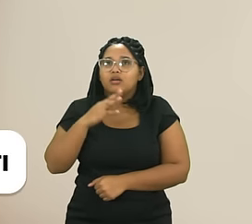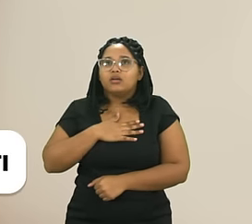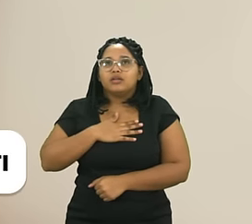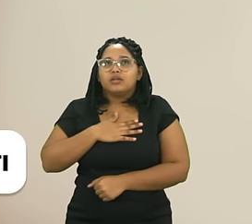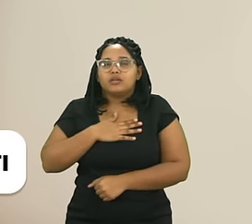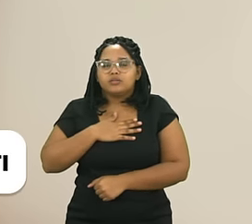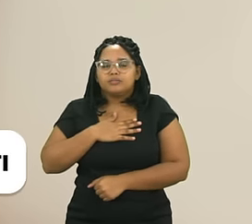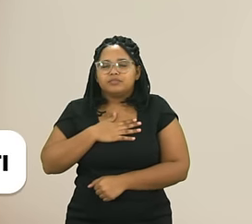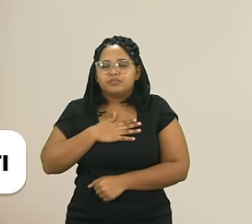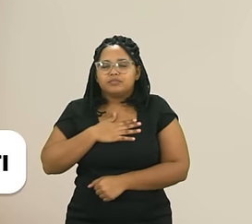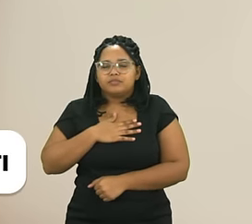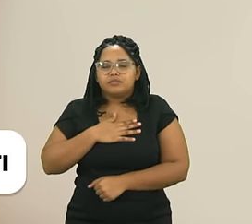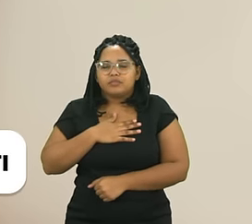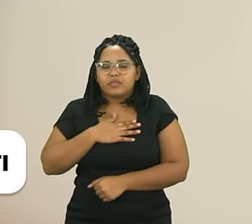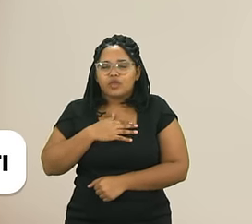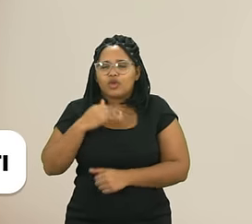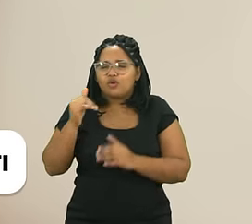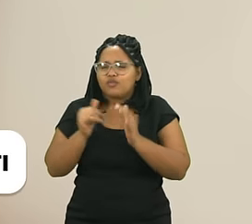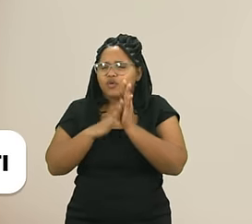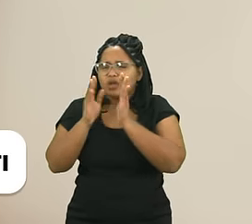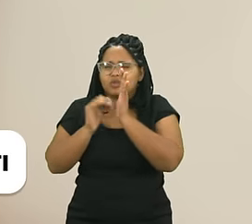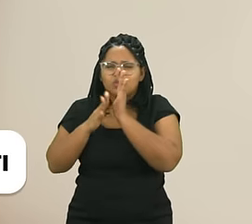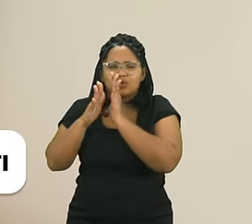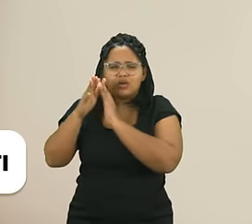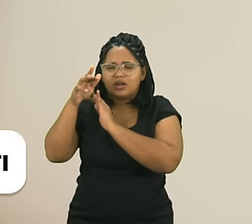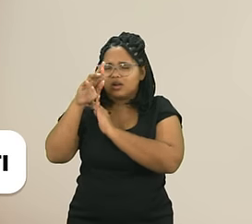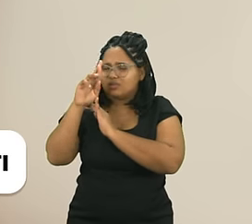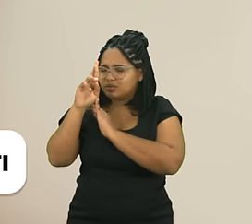comecei: grandioso és tu,